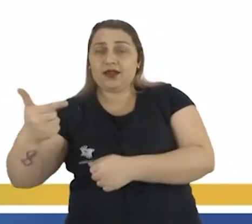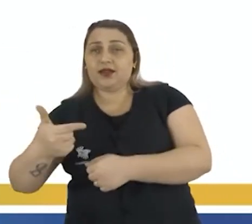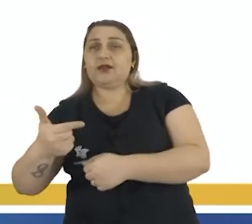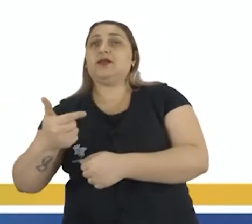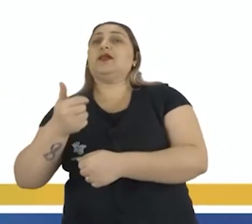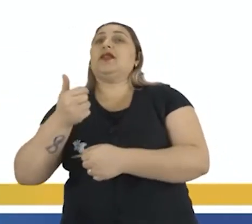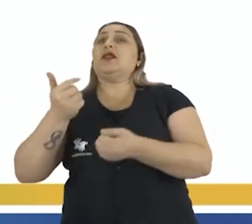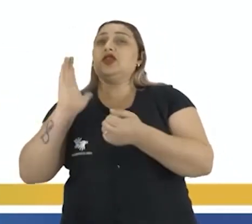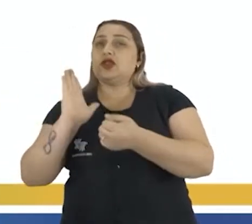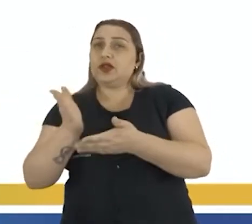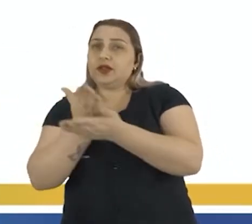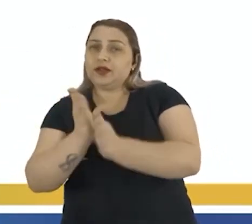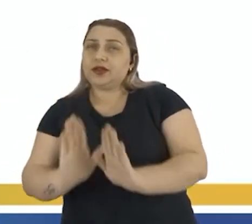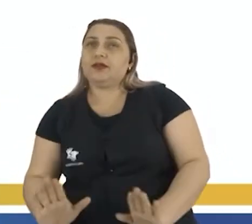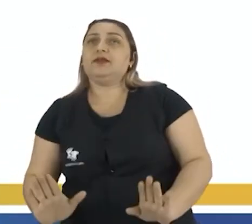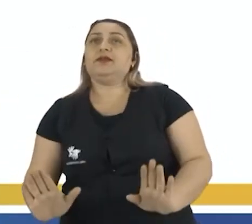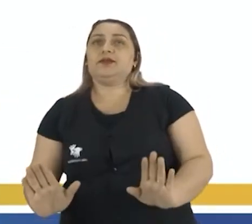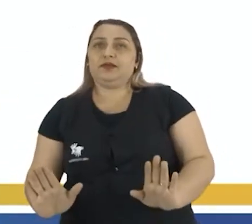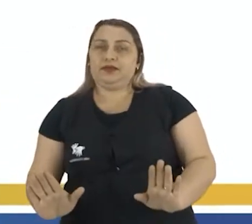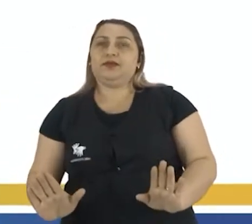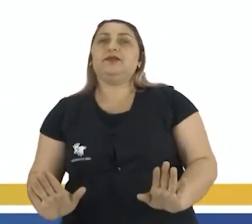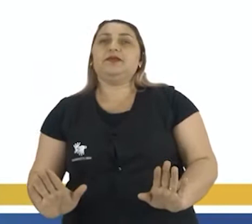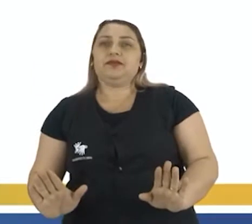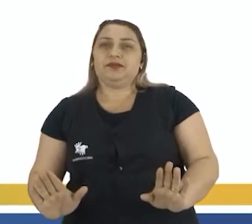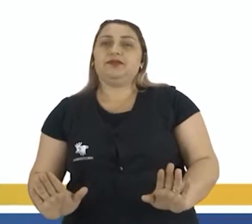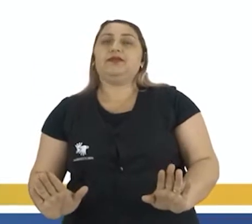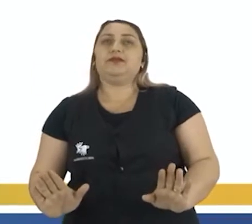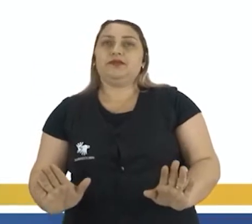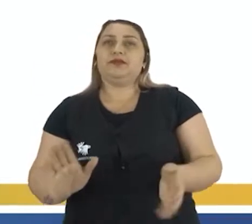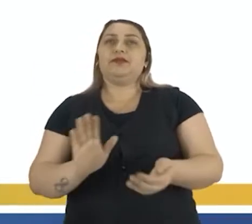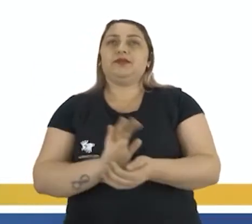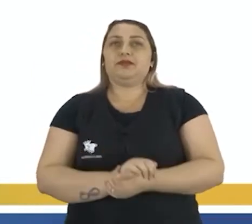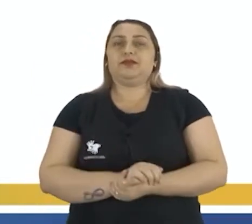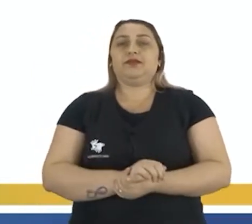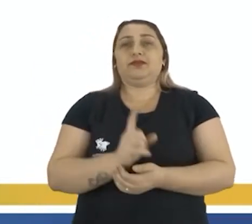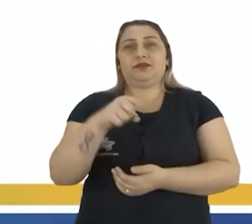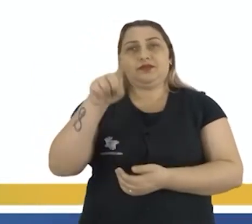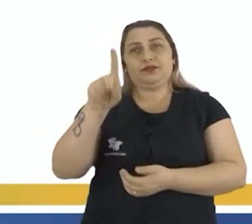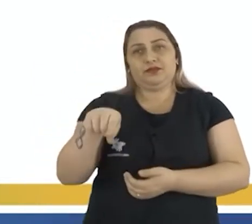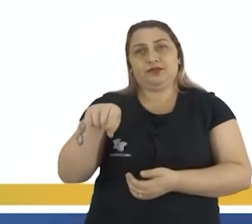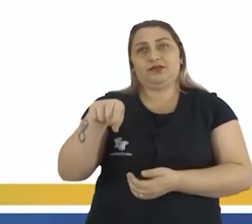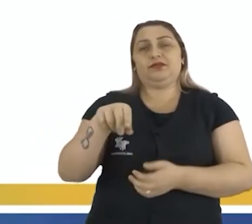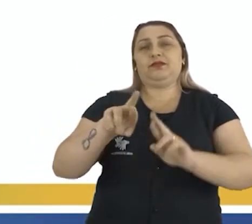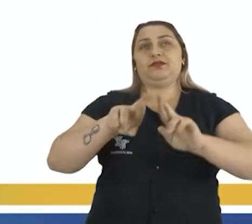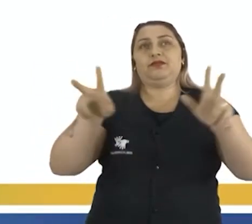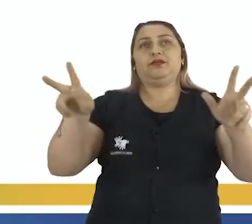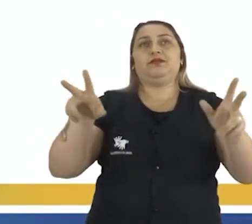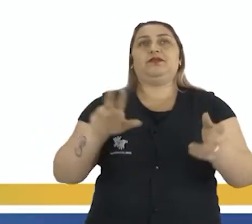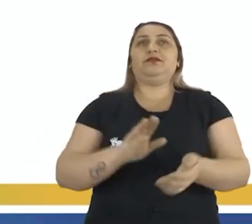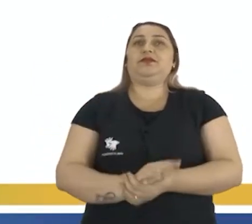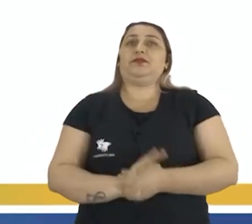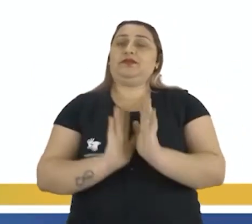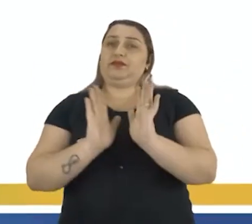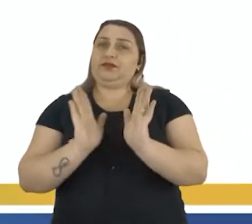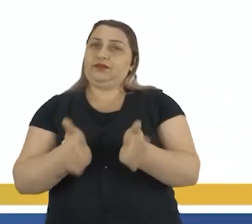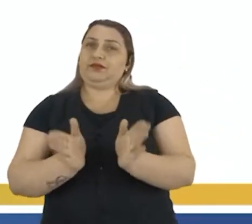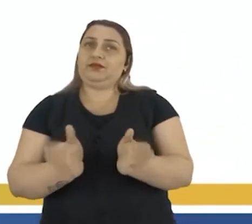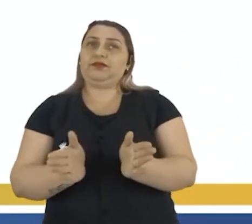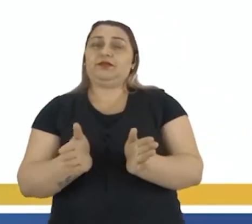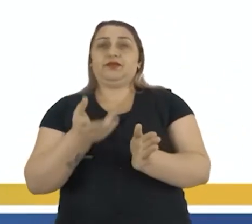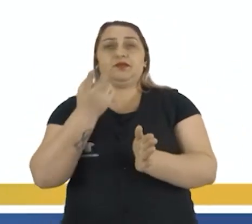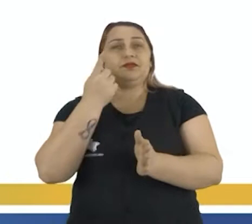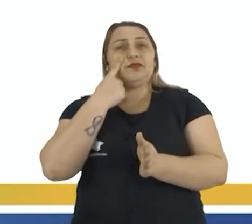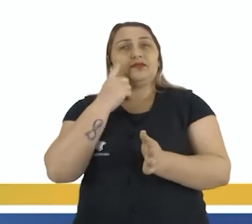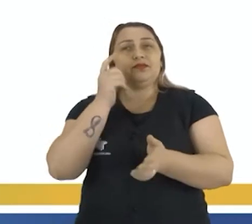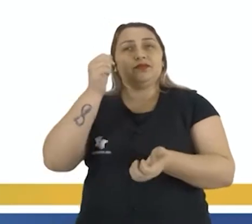palavrinha pode e pôde é o nosso outro assunto do acento diferencial. Já que nós definimos,